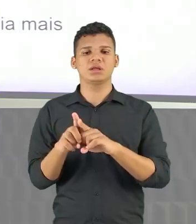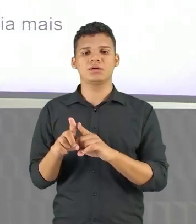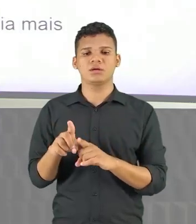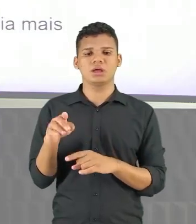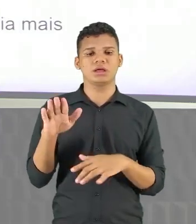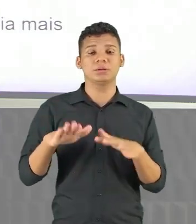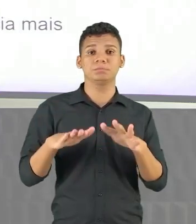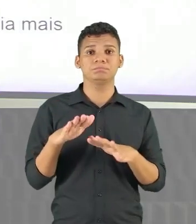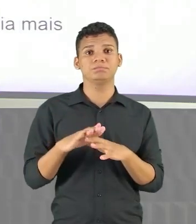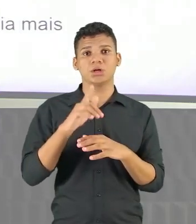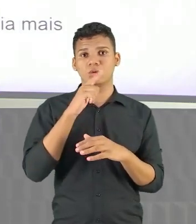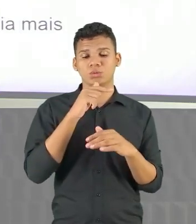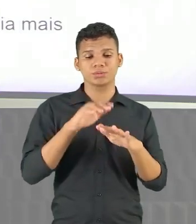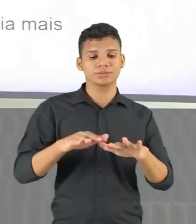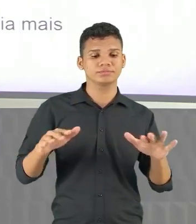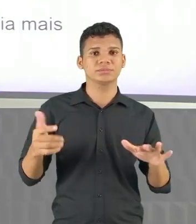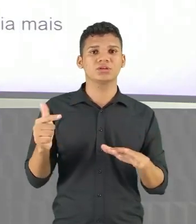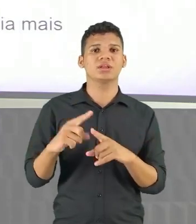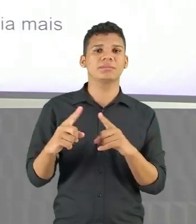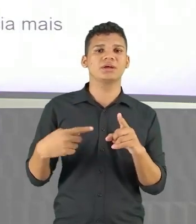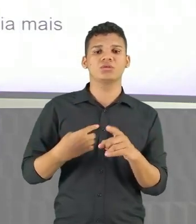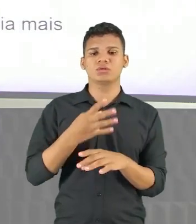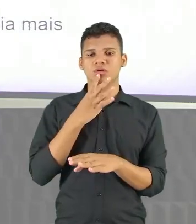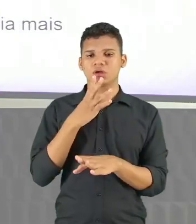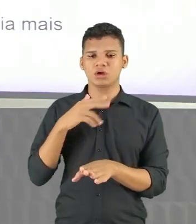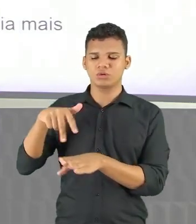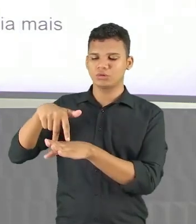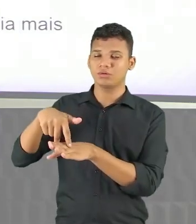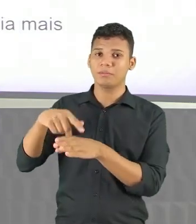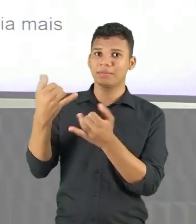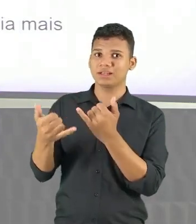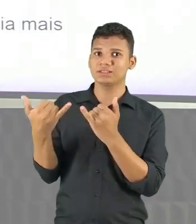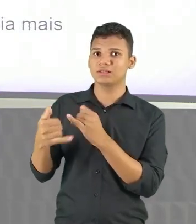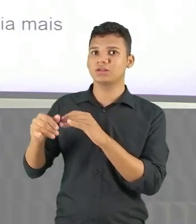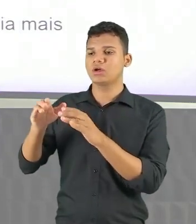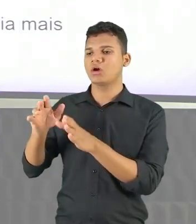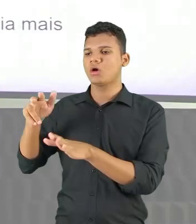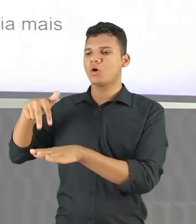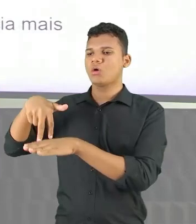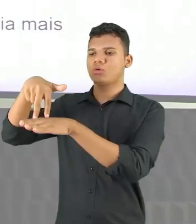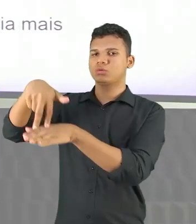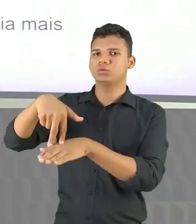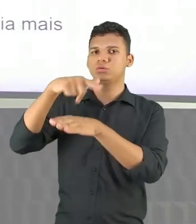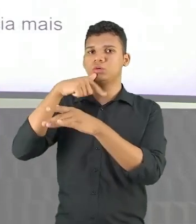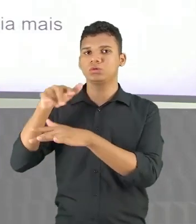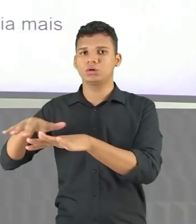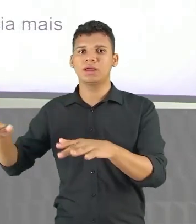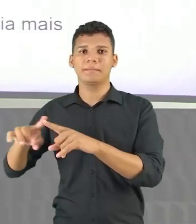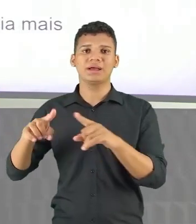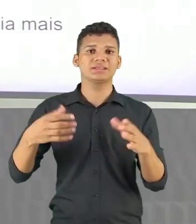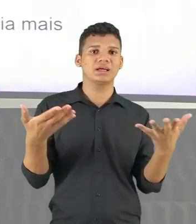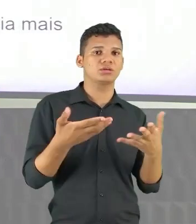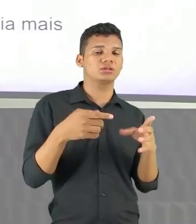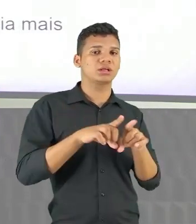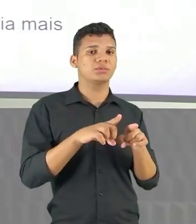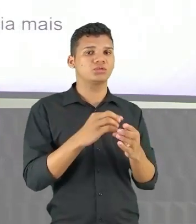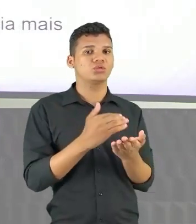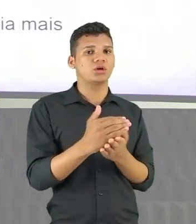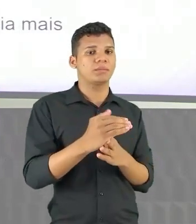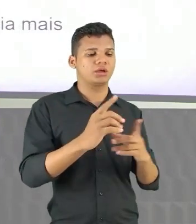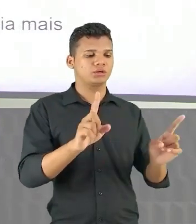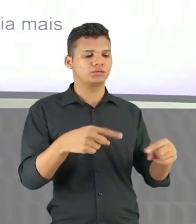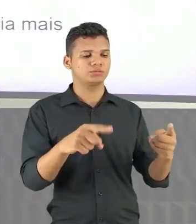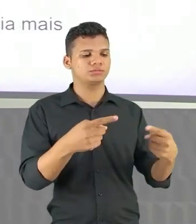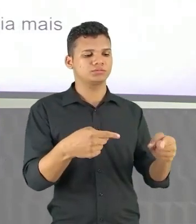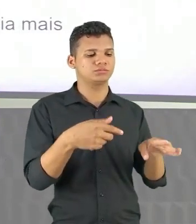ondas e ficou conhecido como surfinho. No início, foram utilizados eixos e rodinhas de